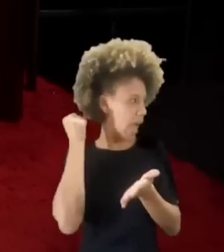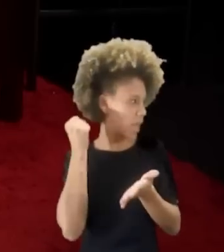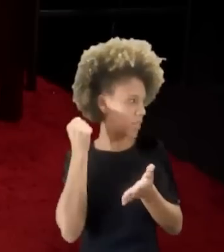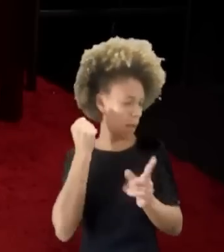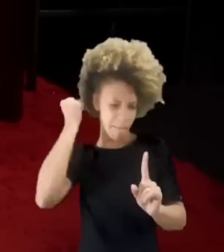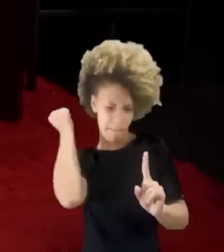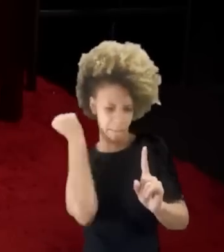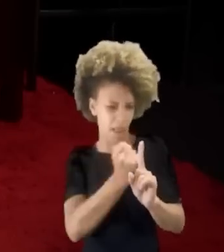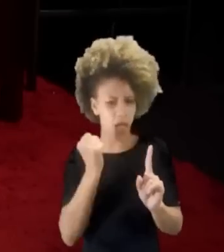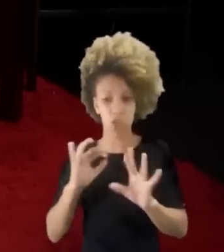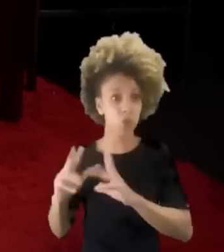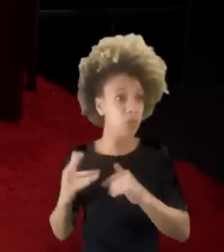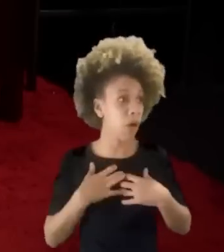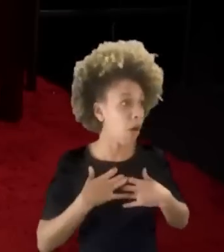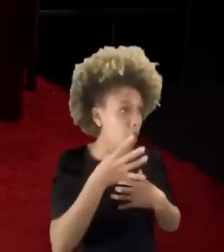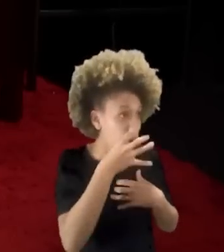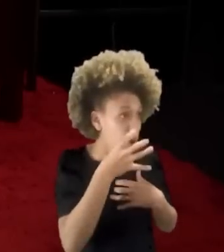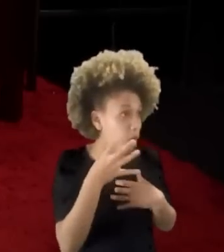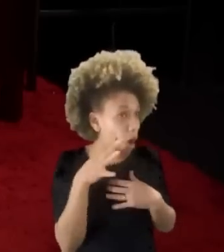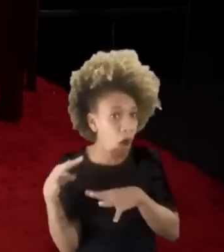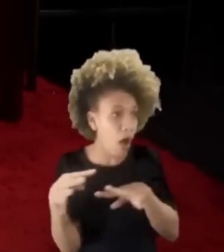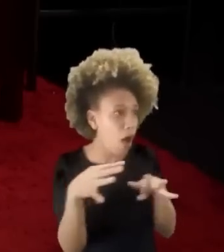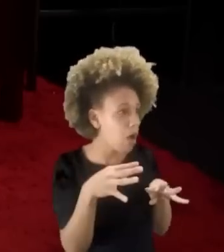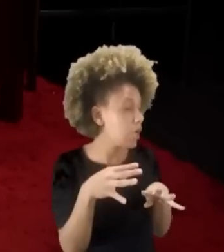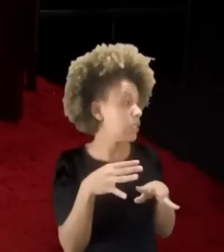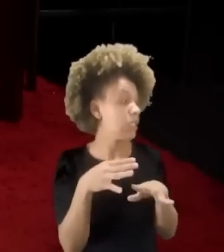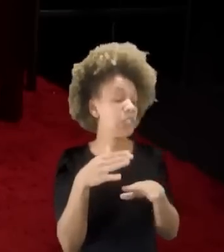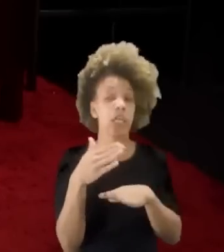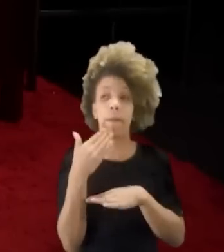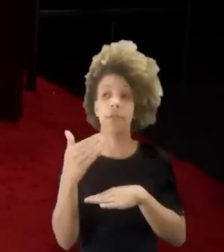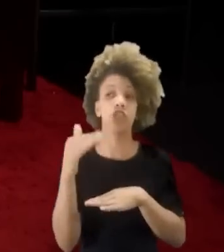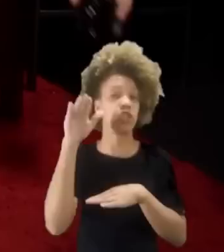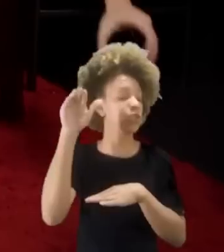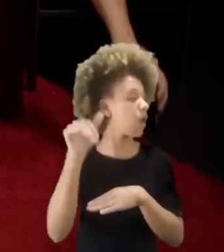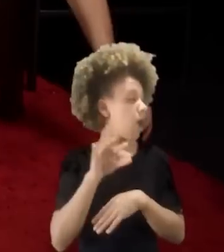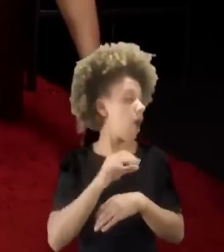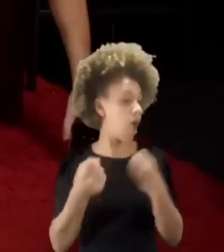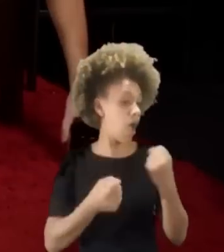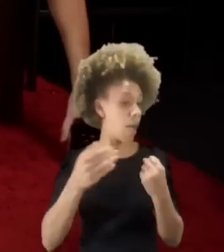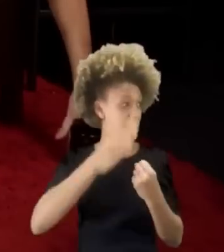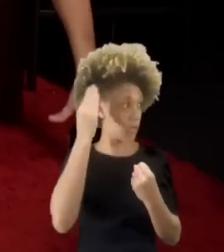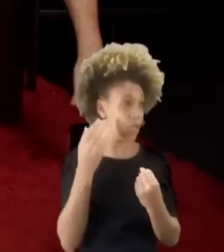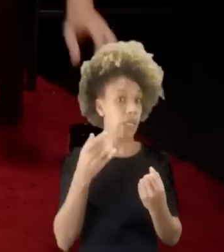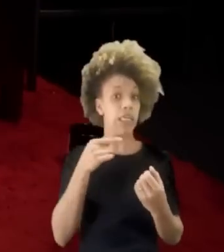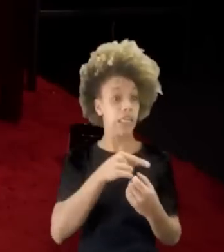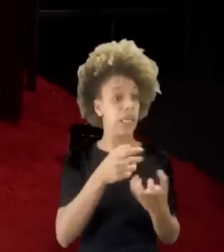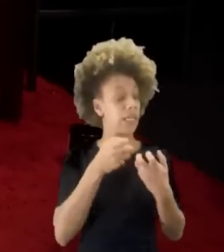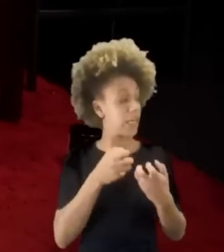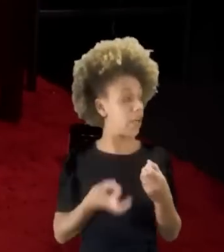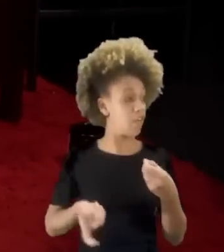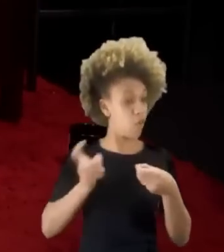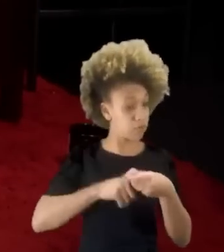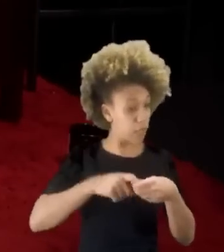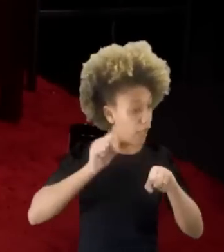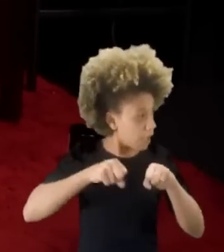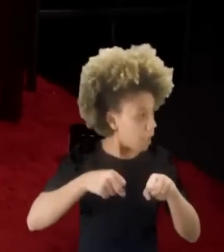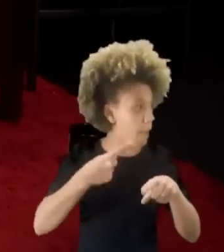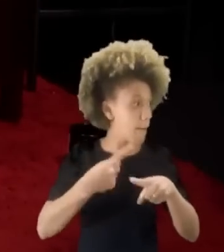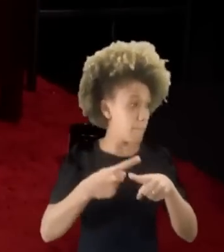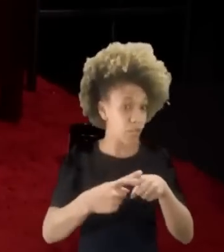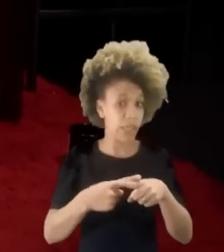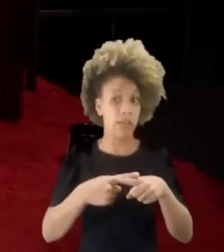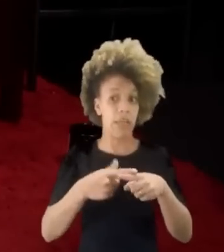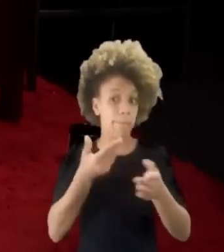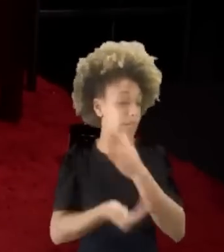e aí tipo todo mundo sensibilizou na hora e aí chamaram Ambulância e o cara Queria voltar para terminar a corrida dele porque senão ia ficar feio para ele no restaurante